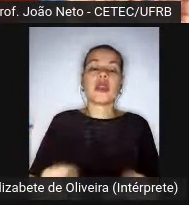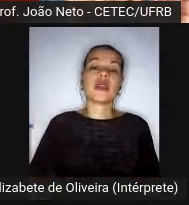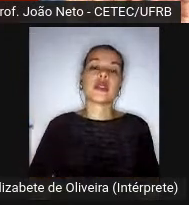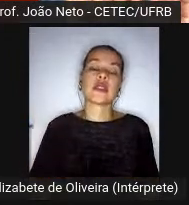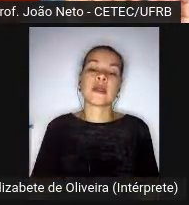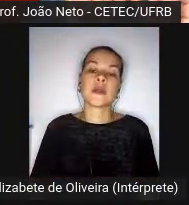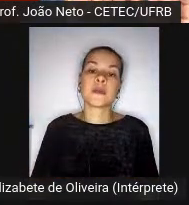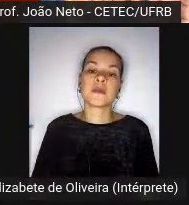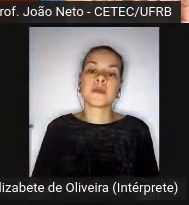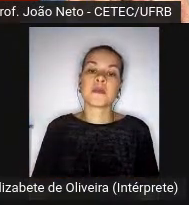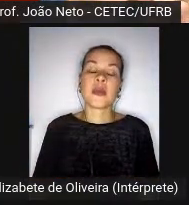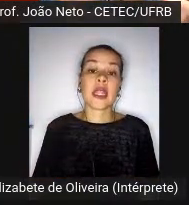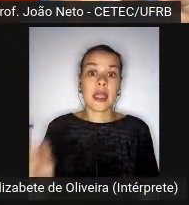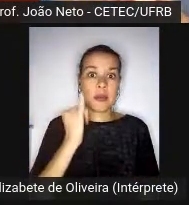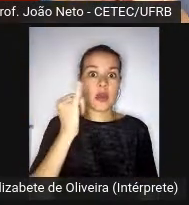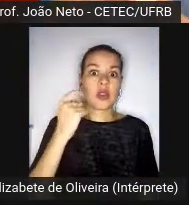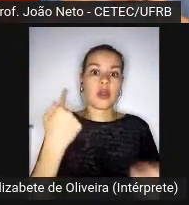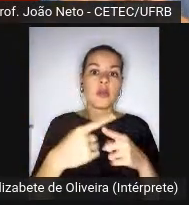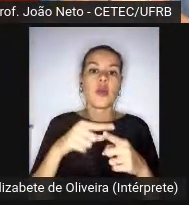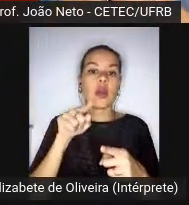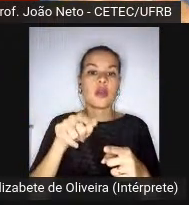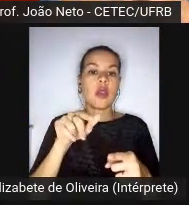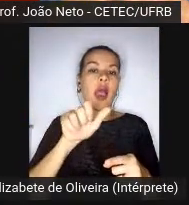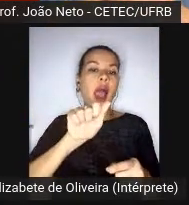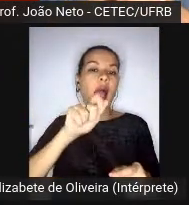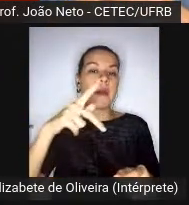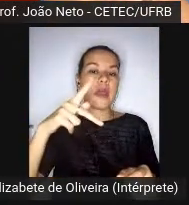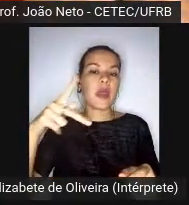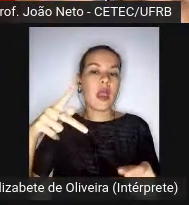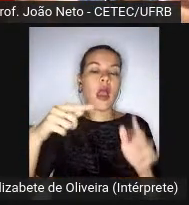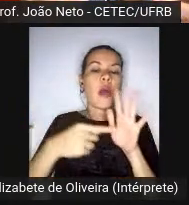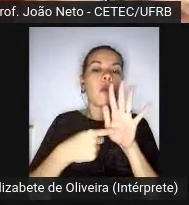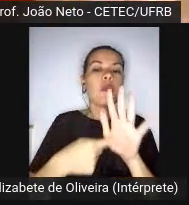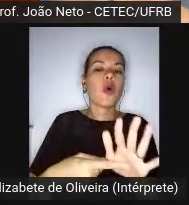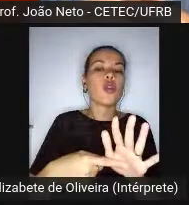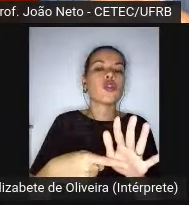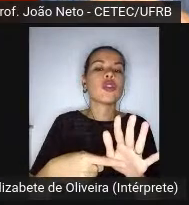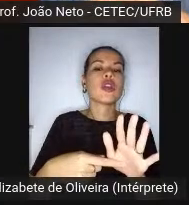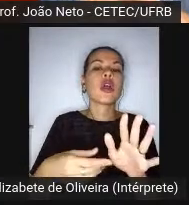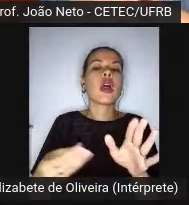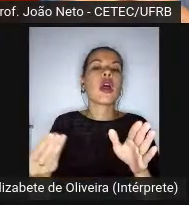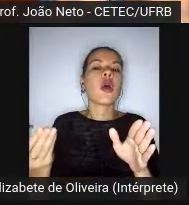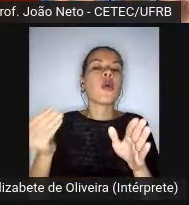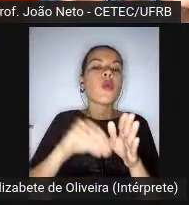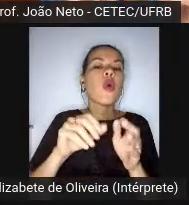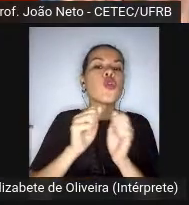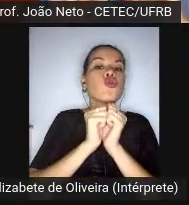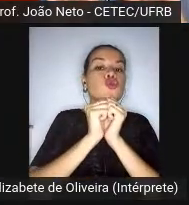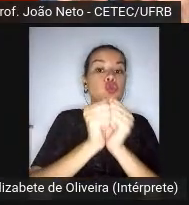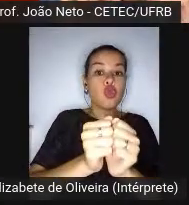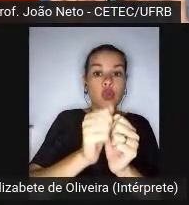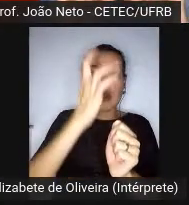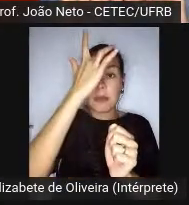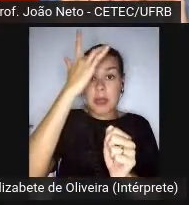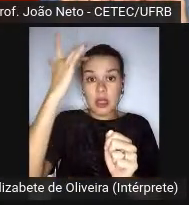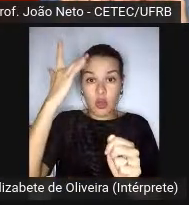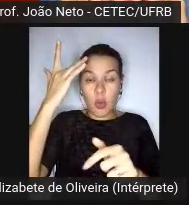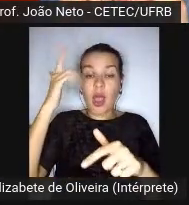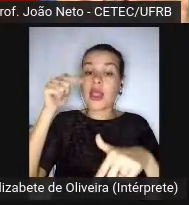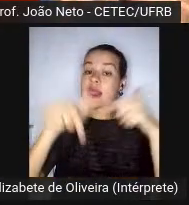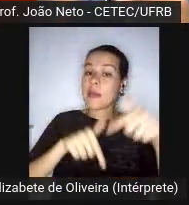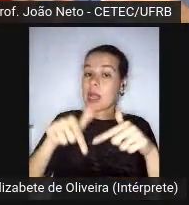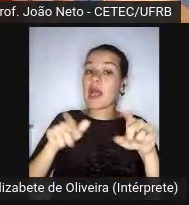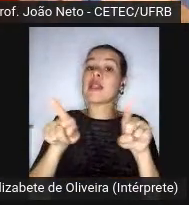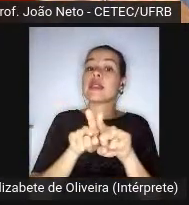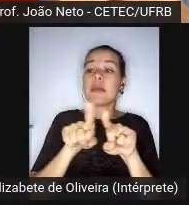esse esse e ele coloca então clientes e profissionais autônomos e conectados